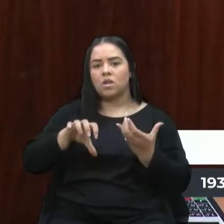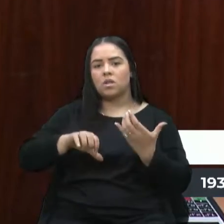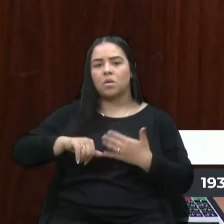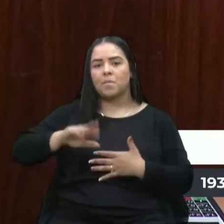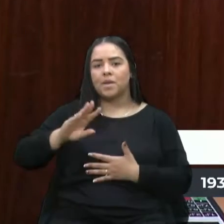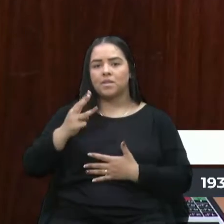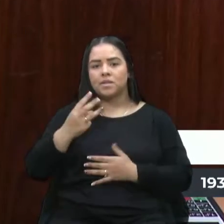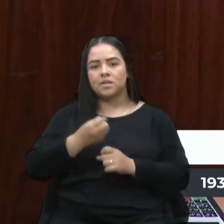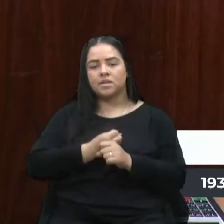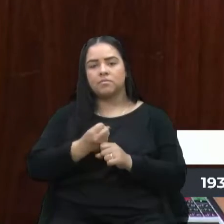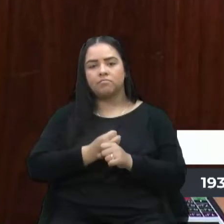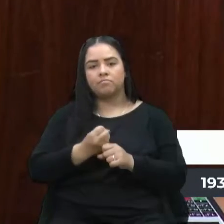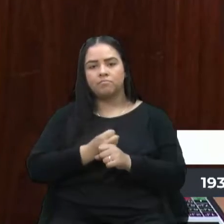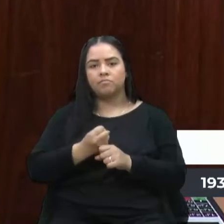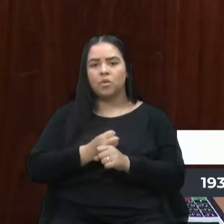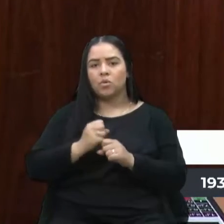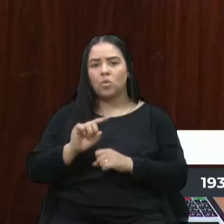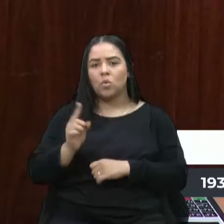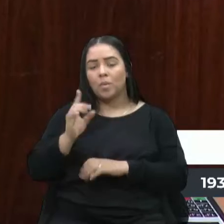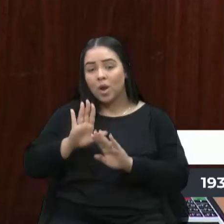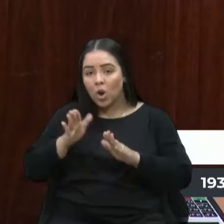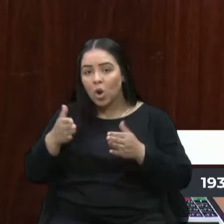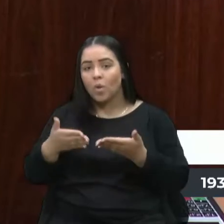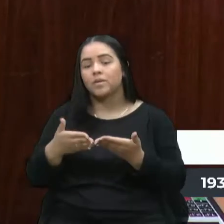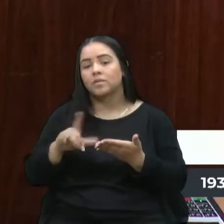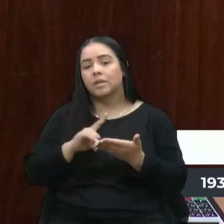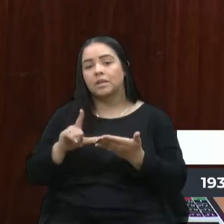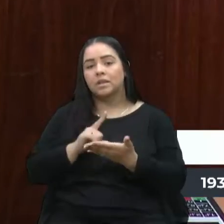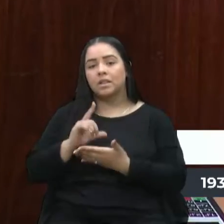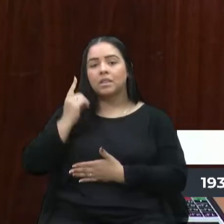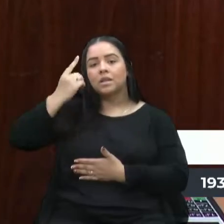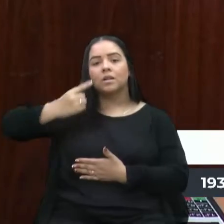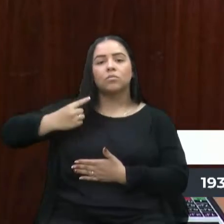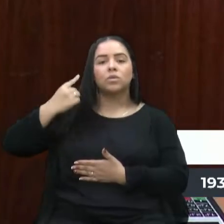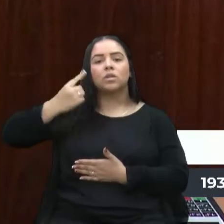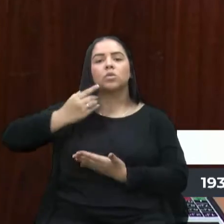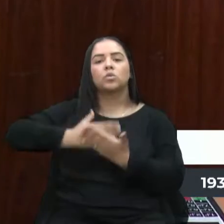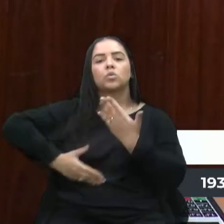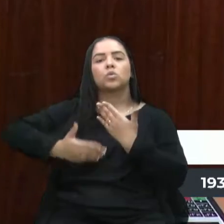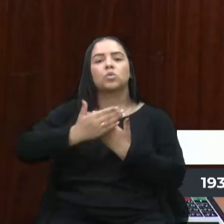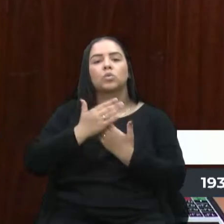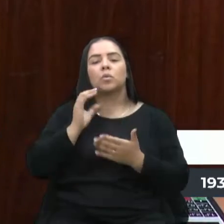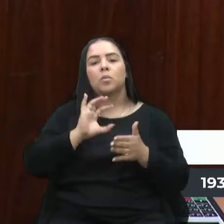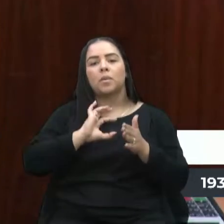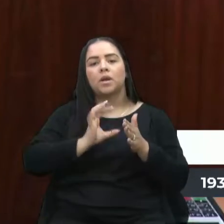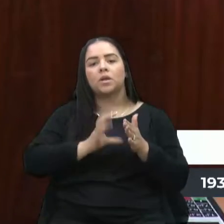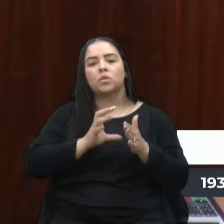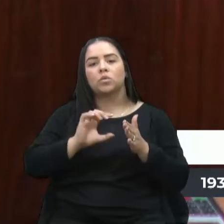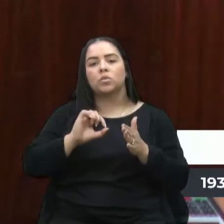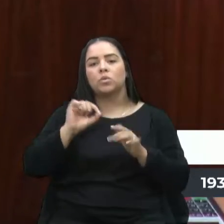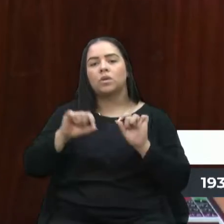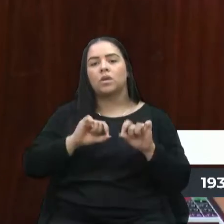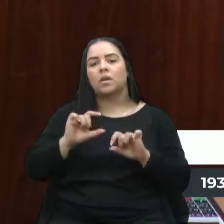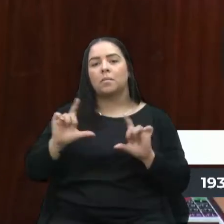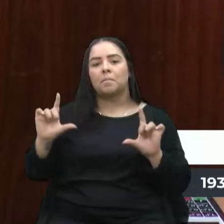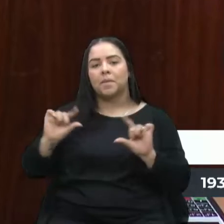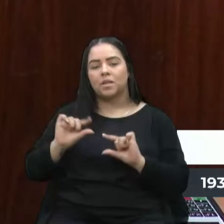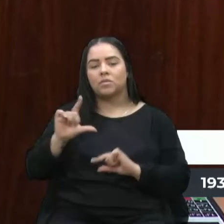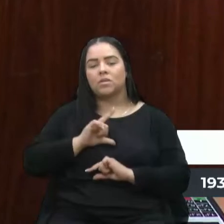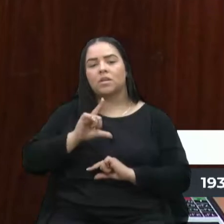mais de três anos uma comissão formada por Deputados de todos os partidos inclusive o que menos têm